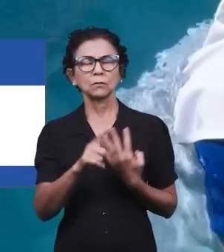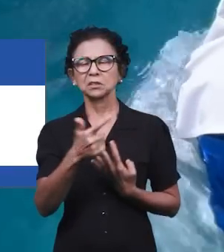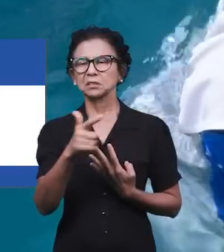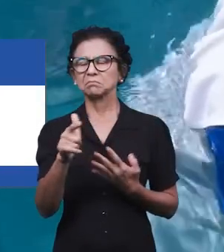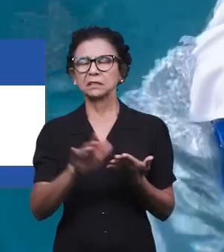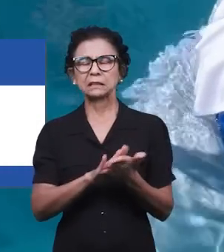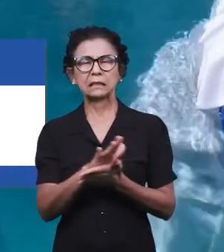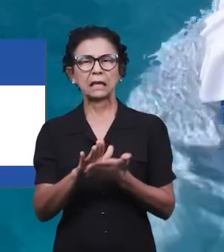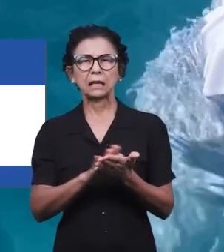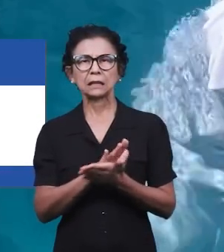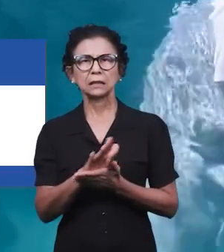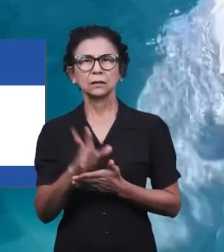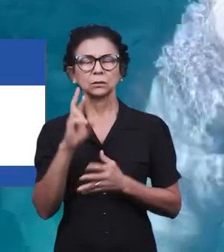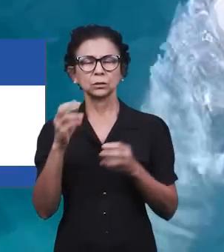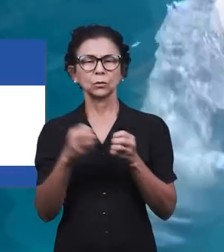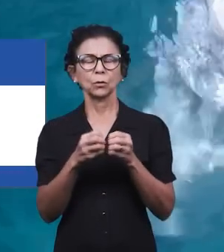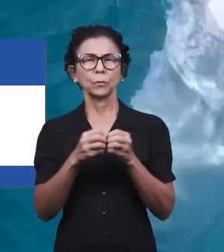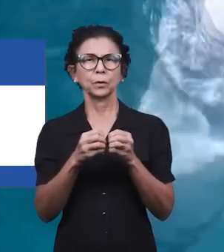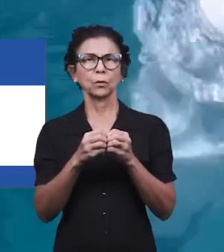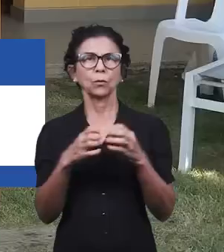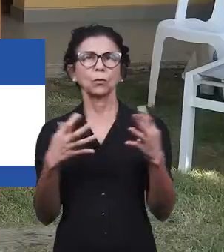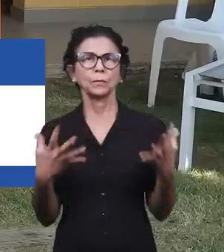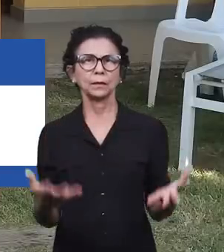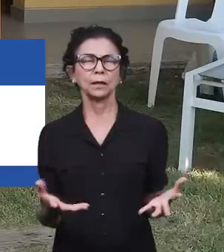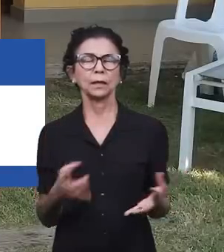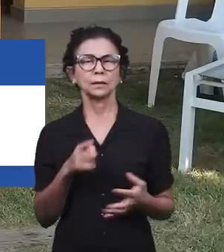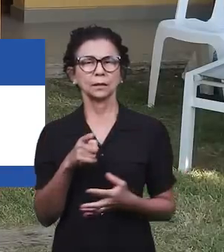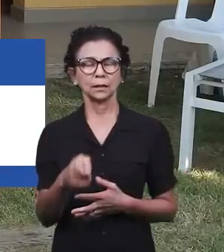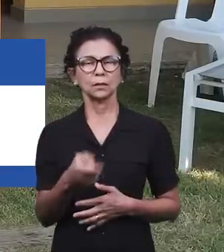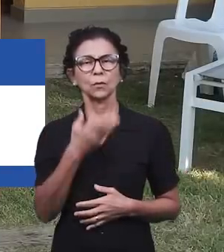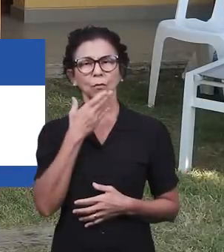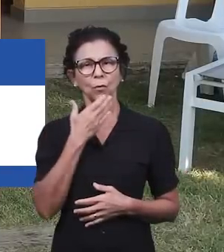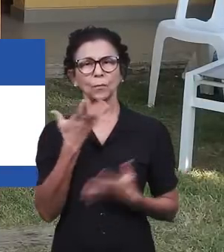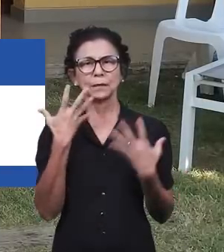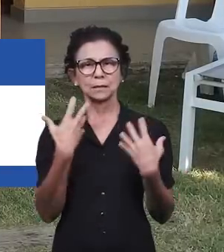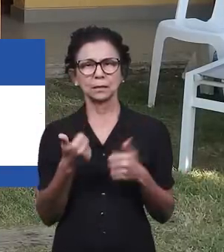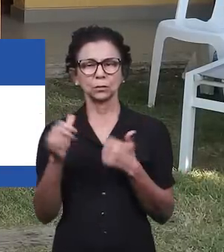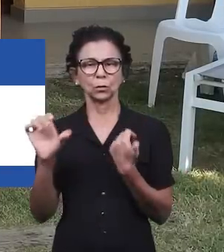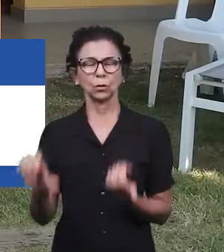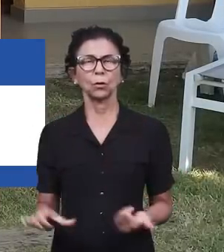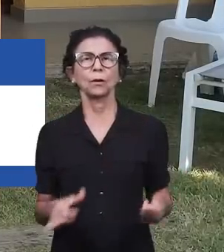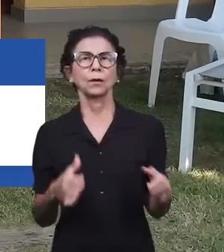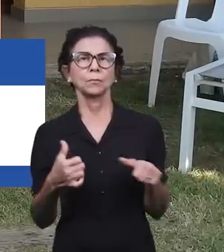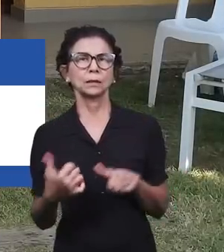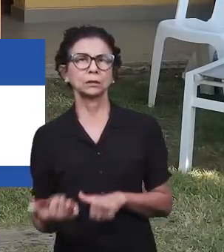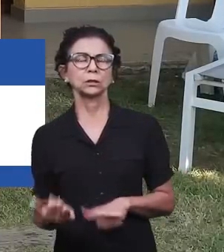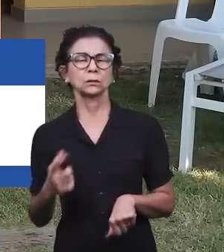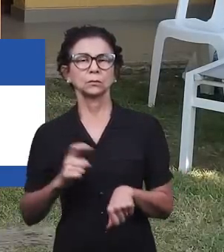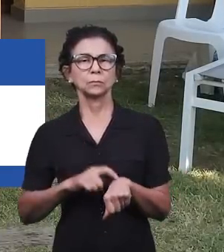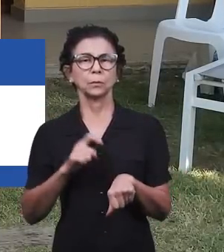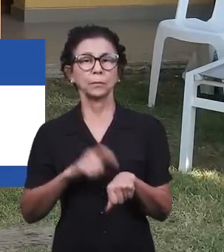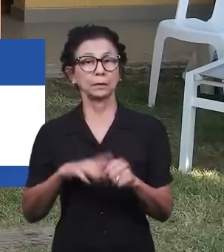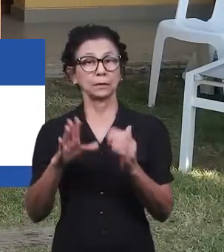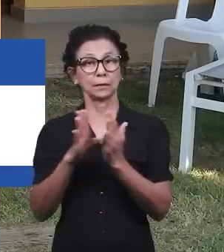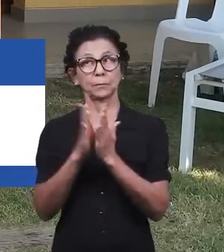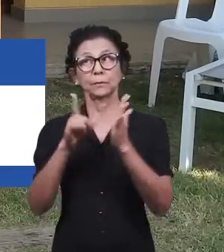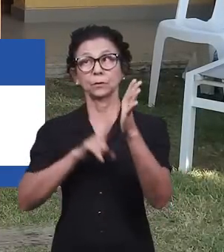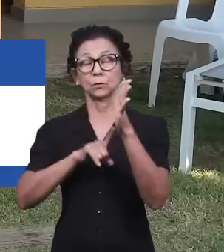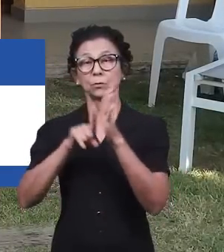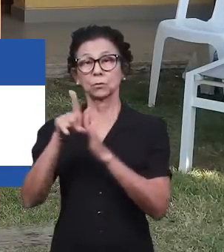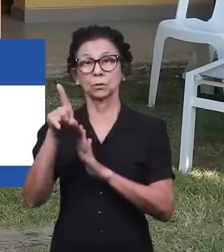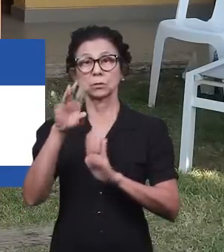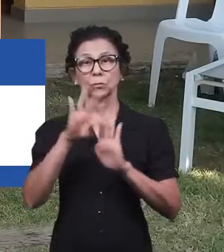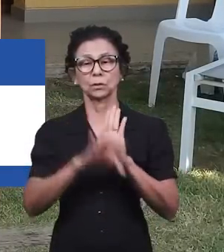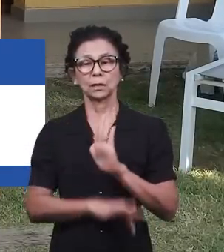a minha mão, e ele disse: pastor, eu quero ser batizado. Interessante que num dos textos da consulta à palavra, o texto foi: este